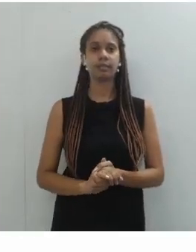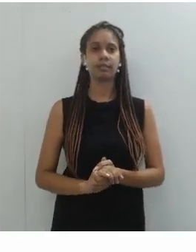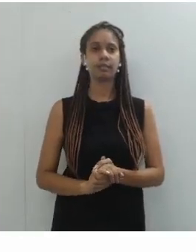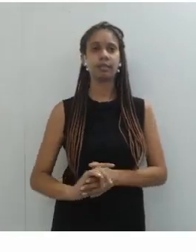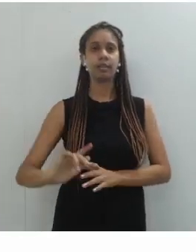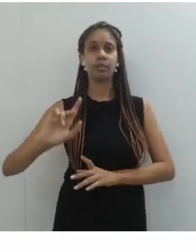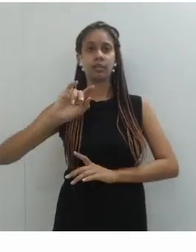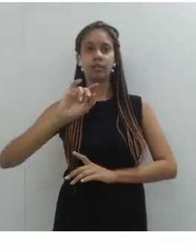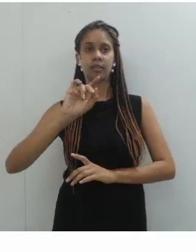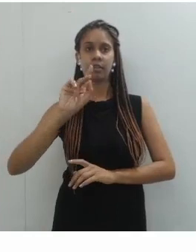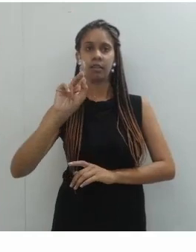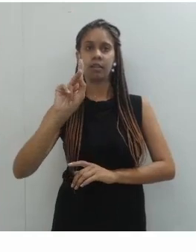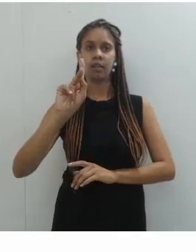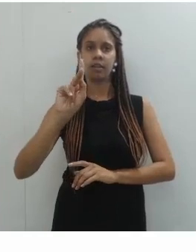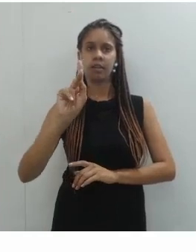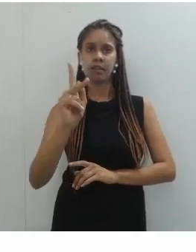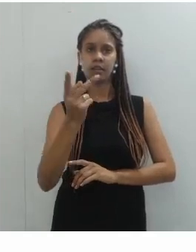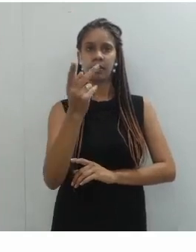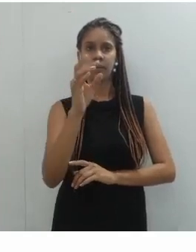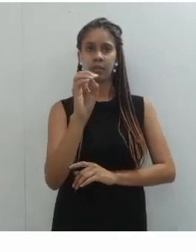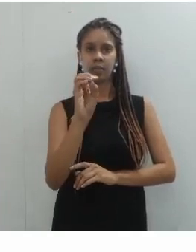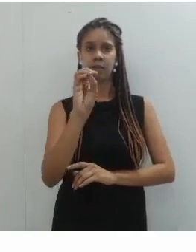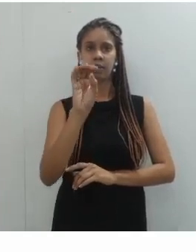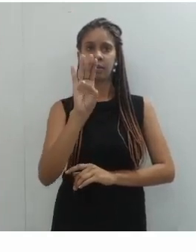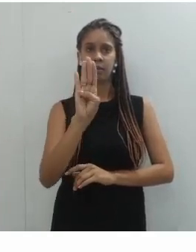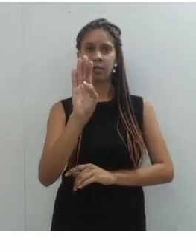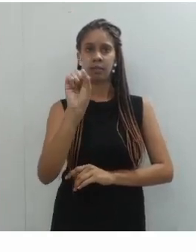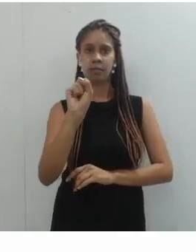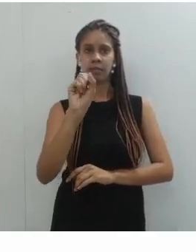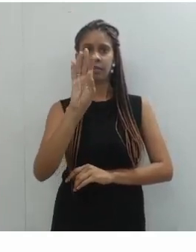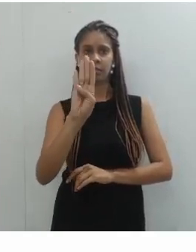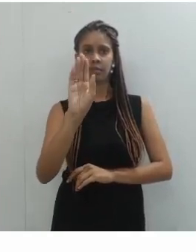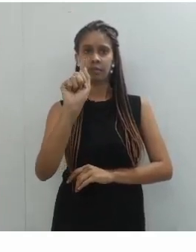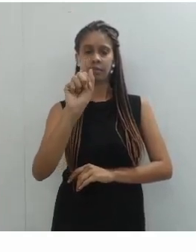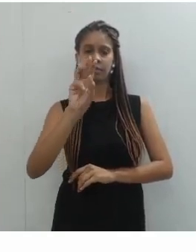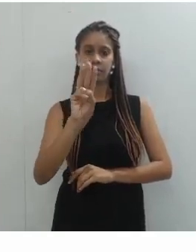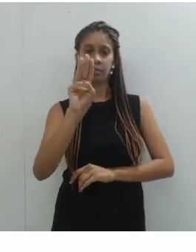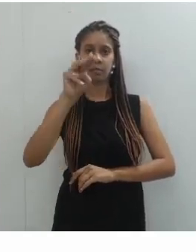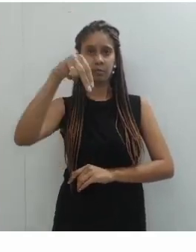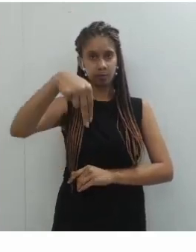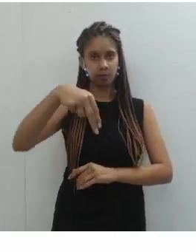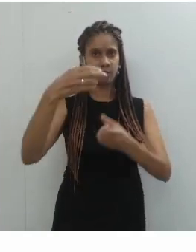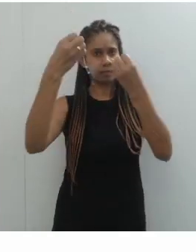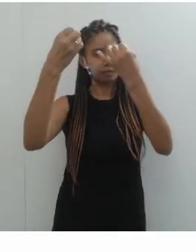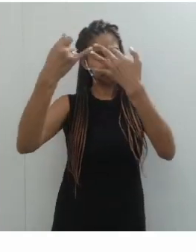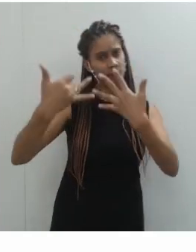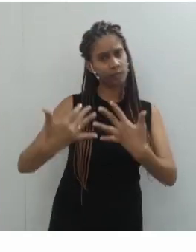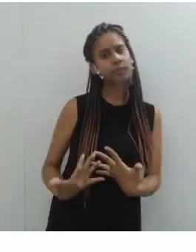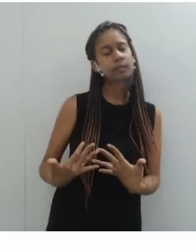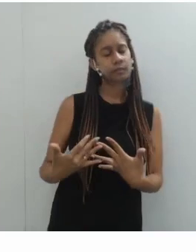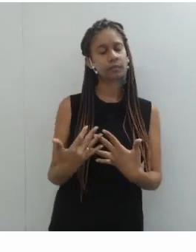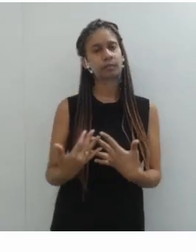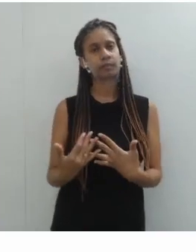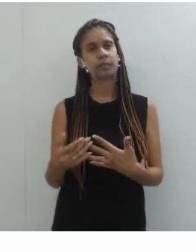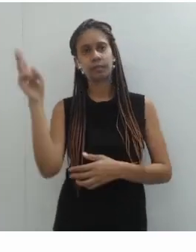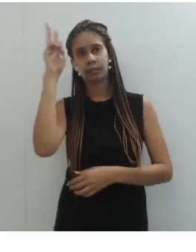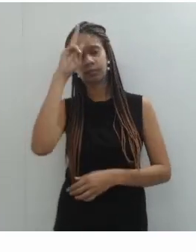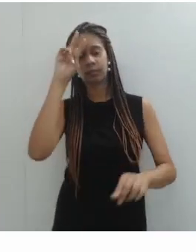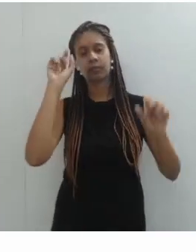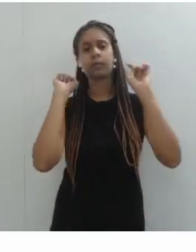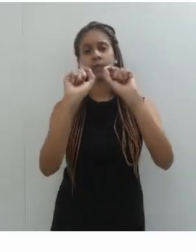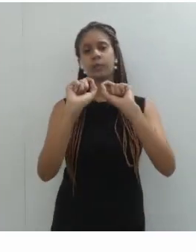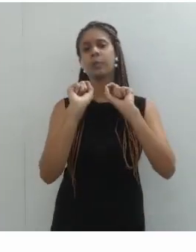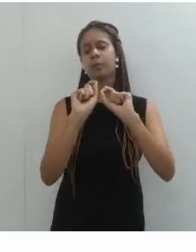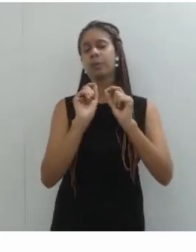J. Hobsbawm, lá do livro Sobre História. A definição que Hobsbawm nos traz de história é a